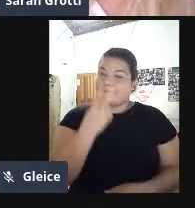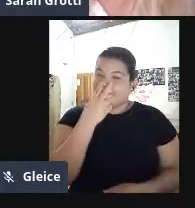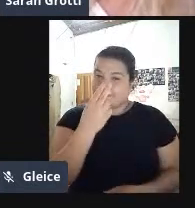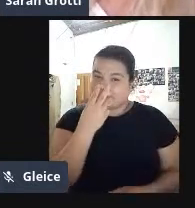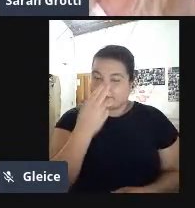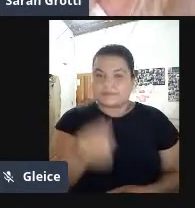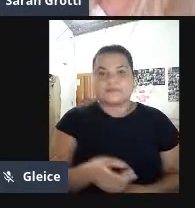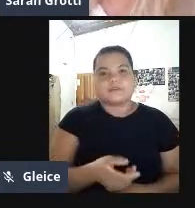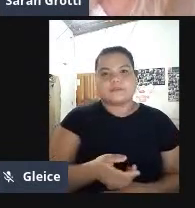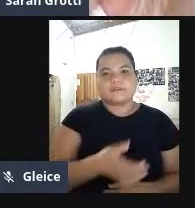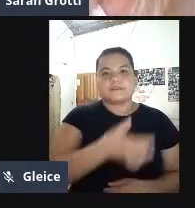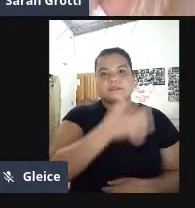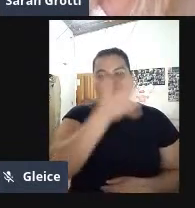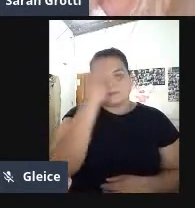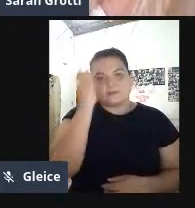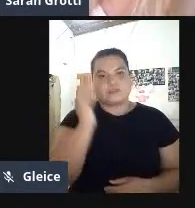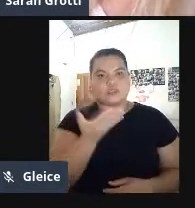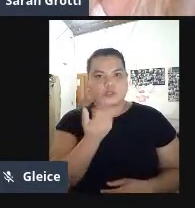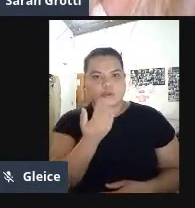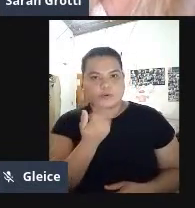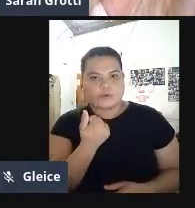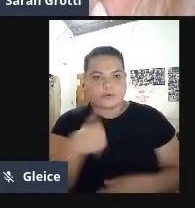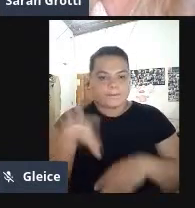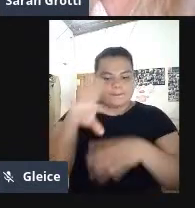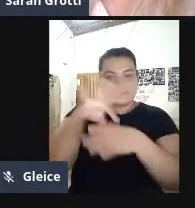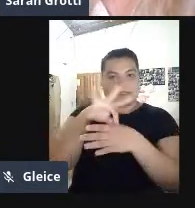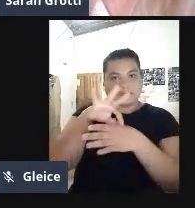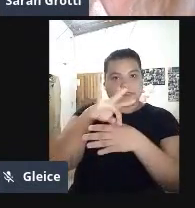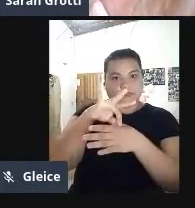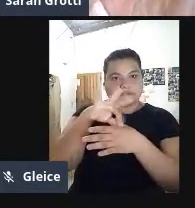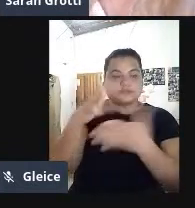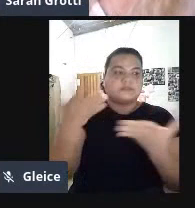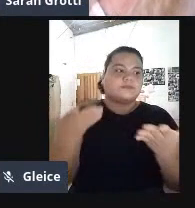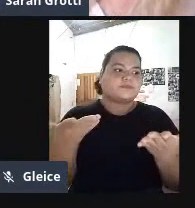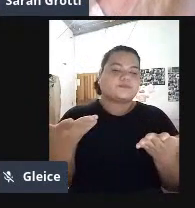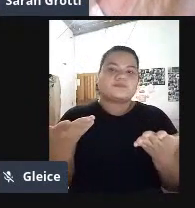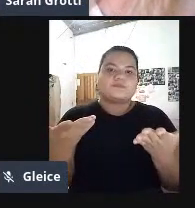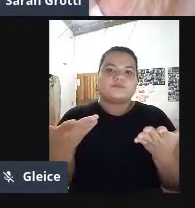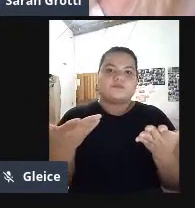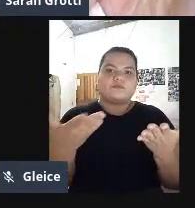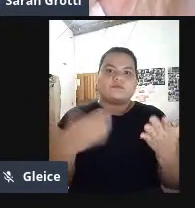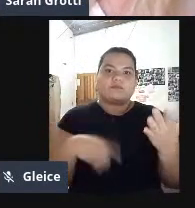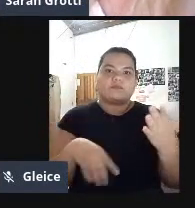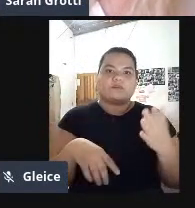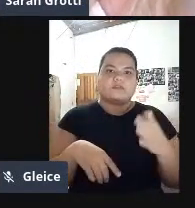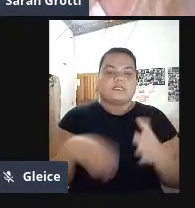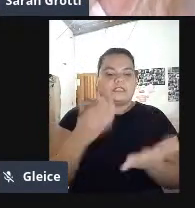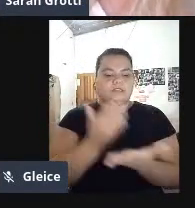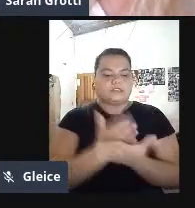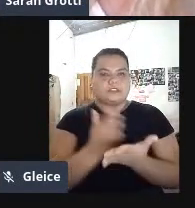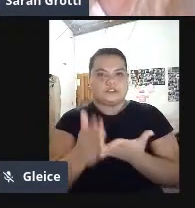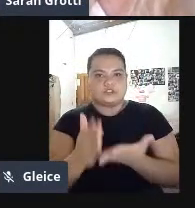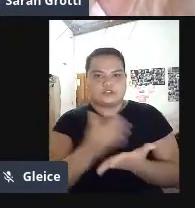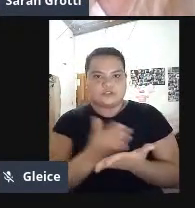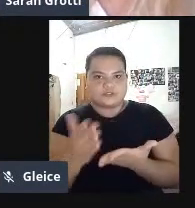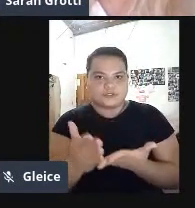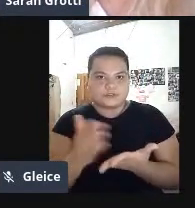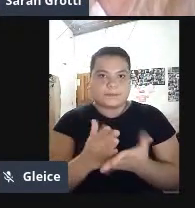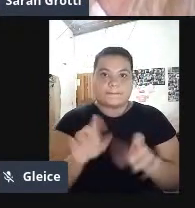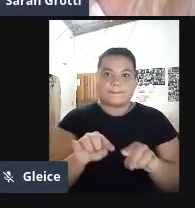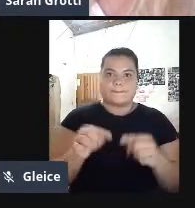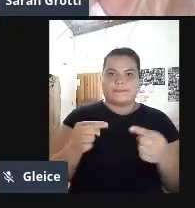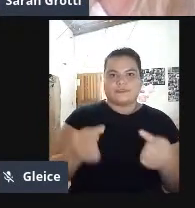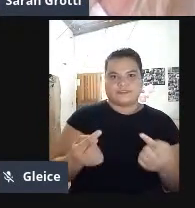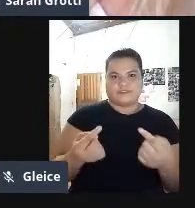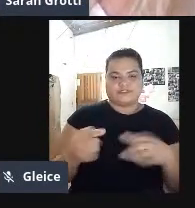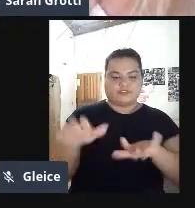ali naquela porçãozinha de 25% de feijões e castanhas é dividido com carne, mas no vegetarianismo, não, tira